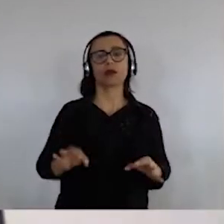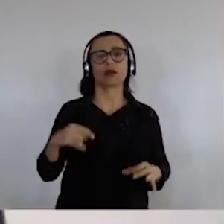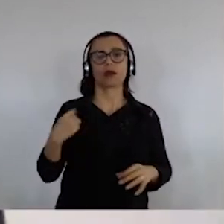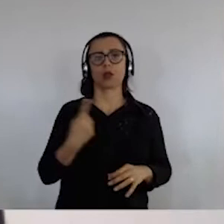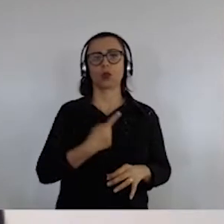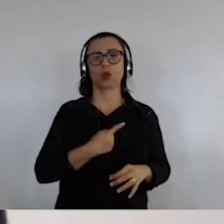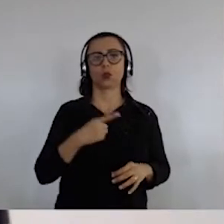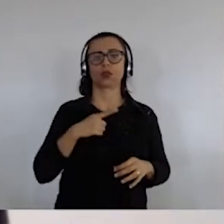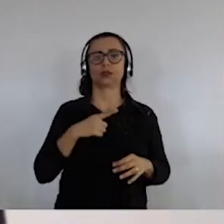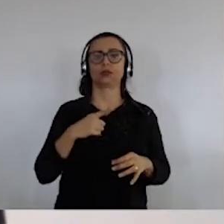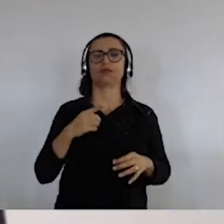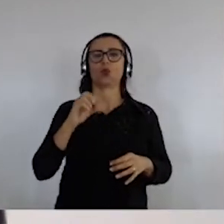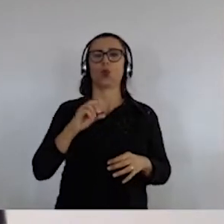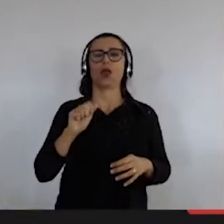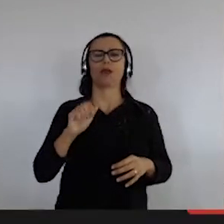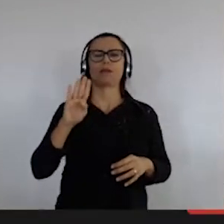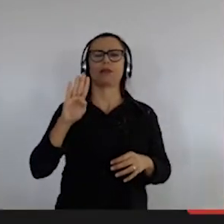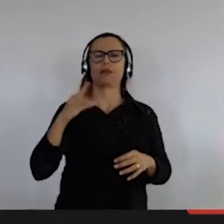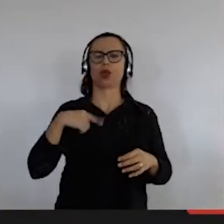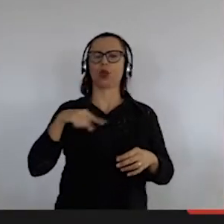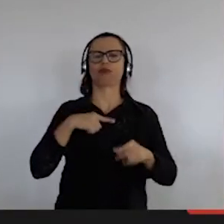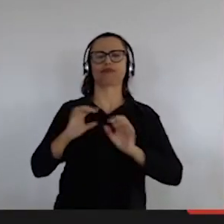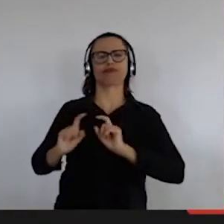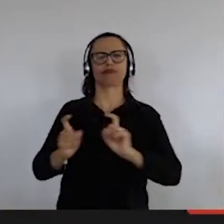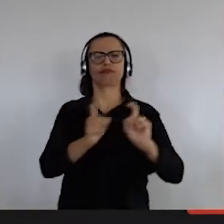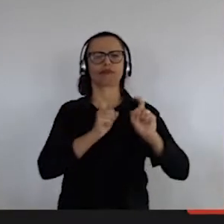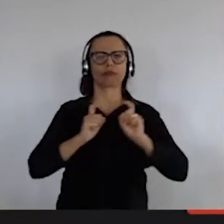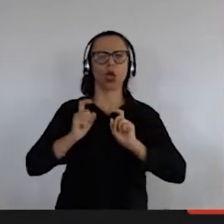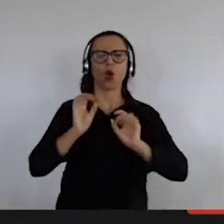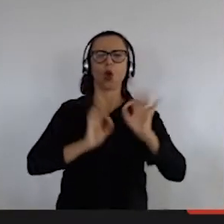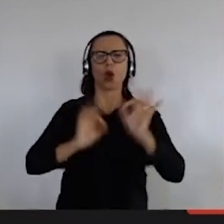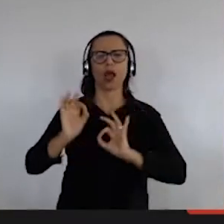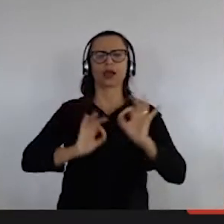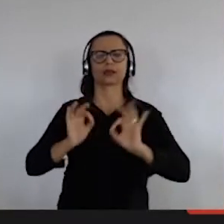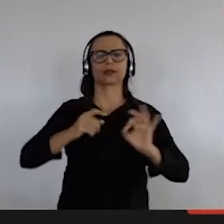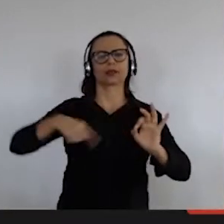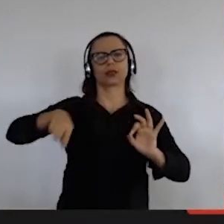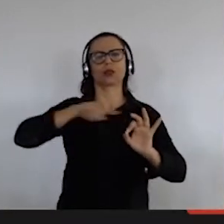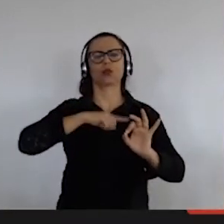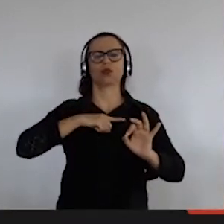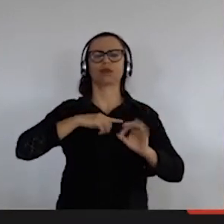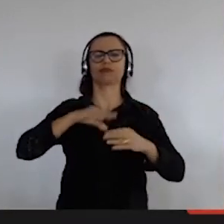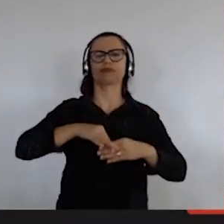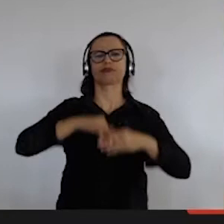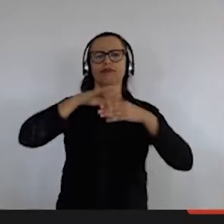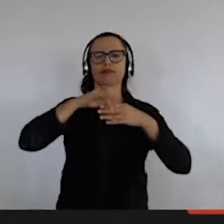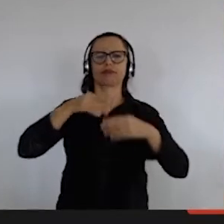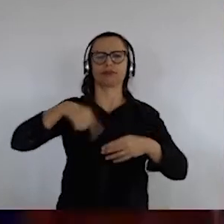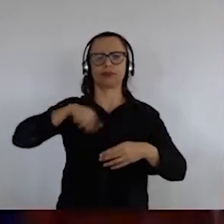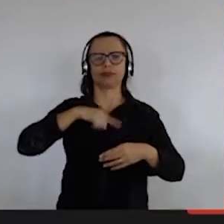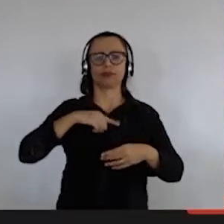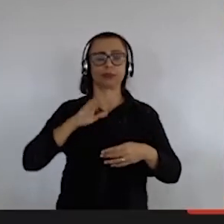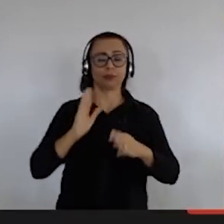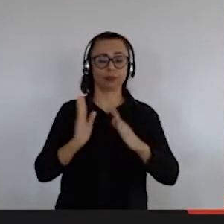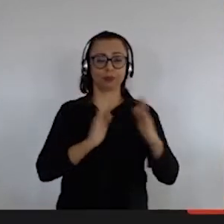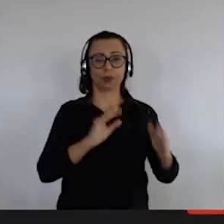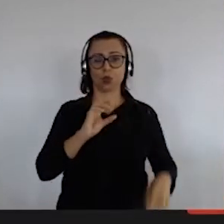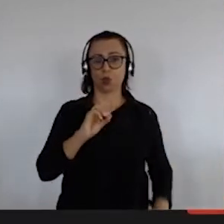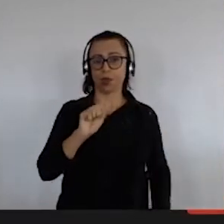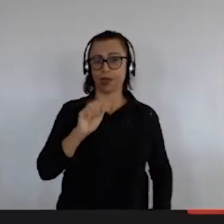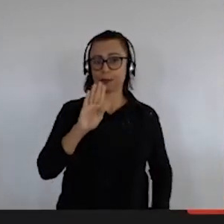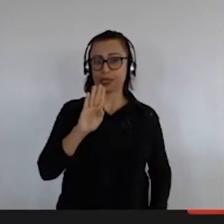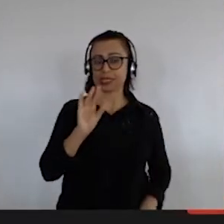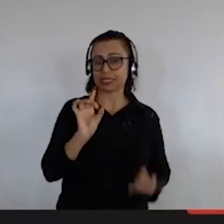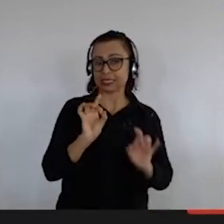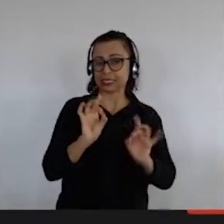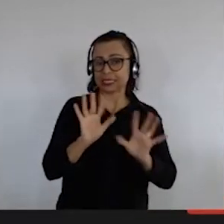nossa instituição, a Ordem dos Advogados do Brasil. E isso exatamente porque a OAB ela não é apenas uma